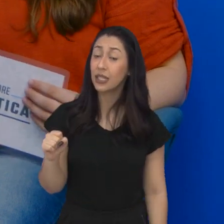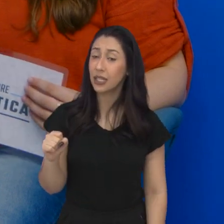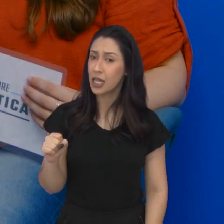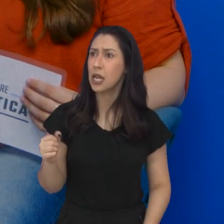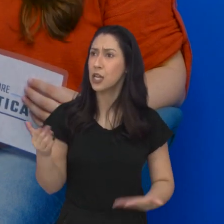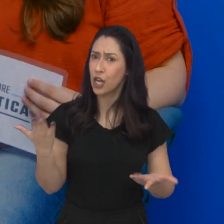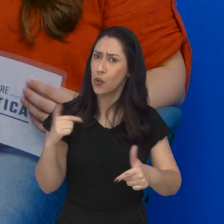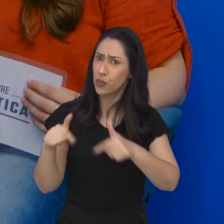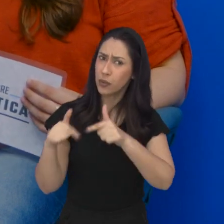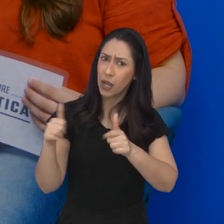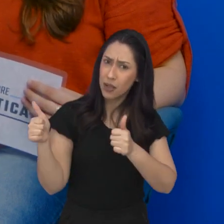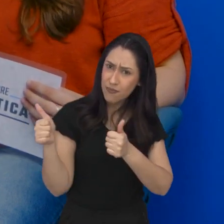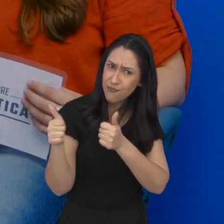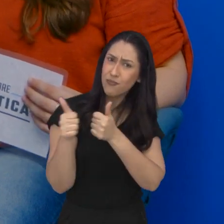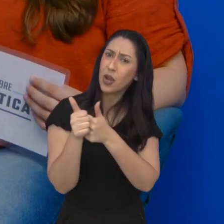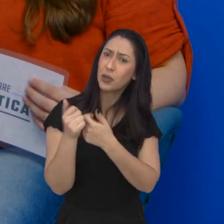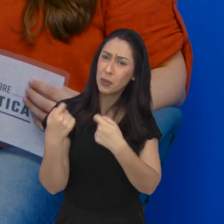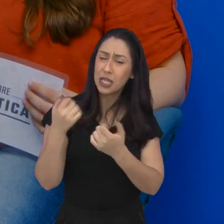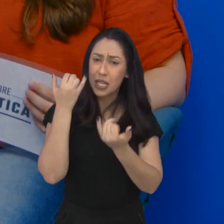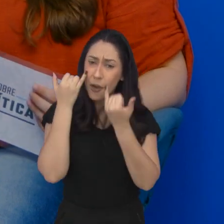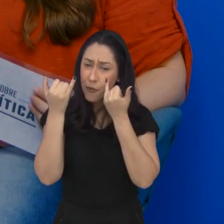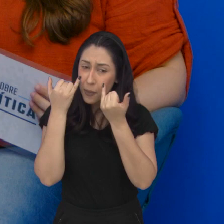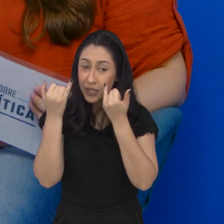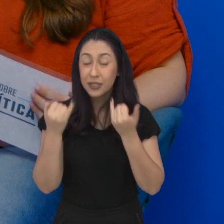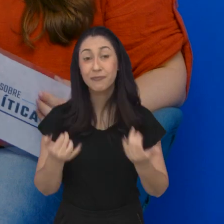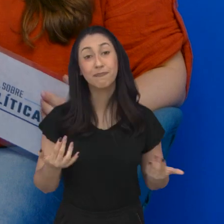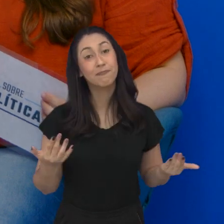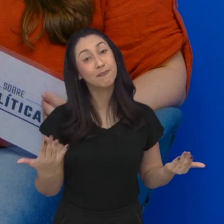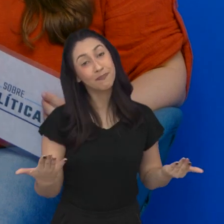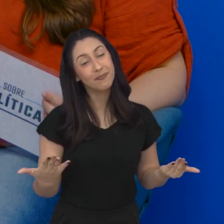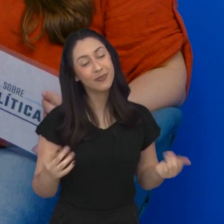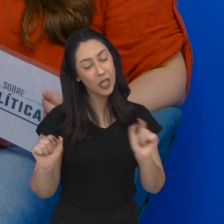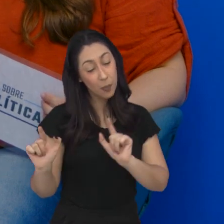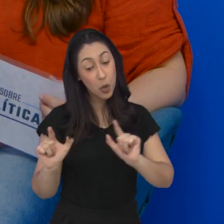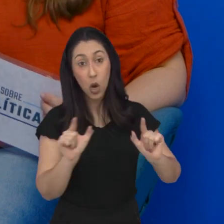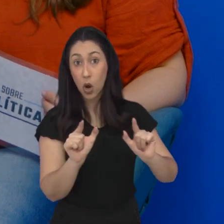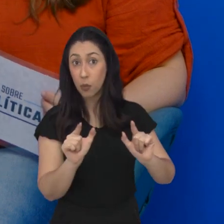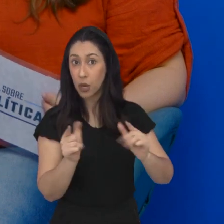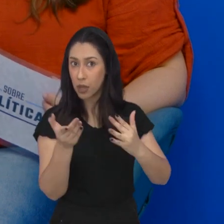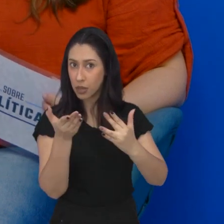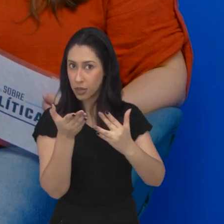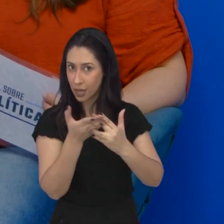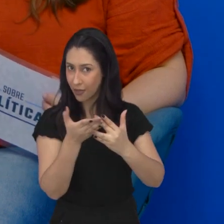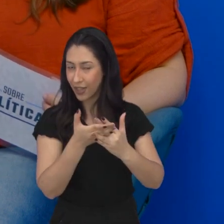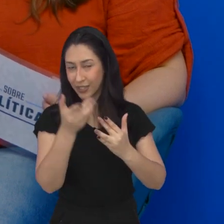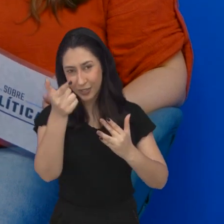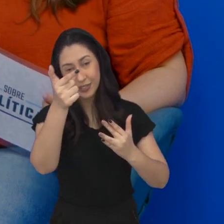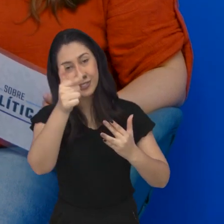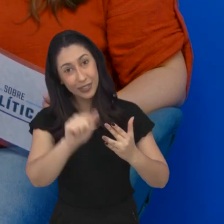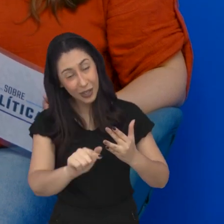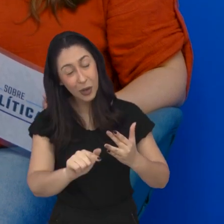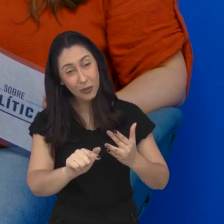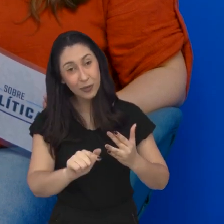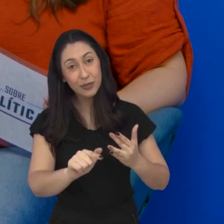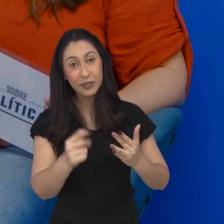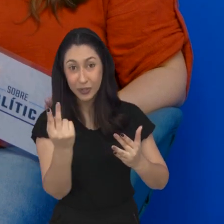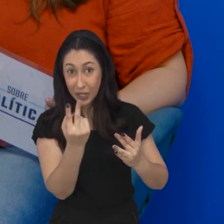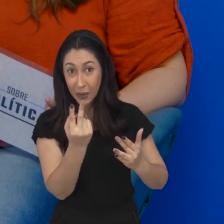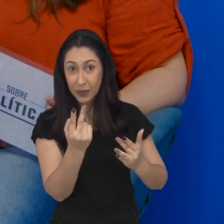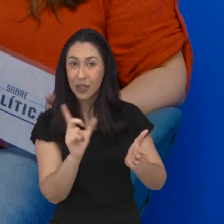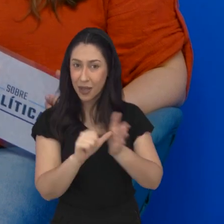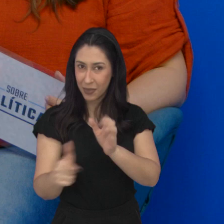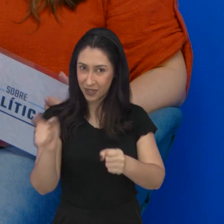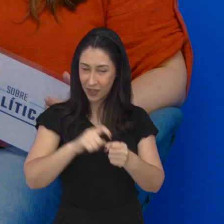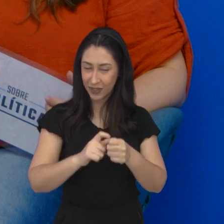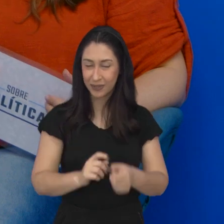Que é uma coisa que está próxima a gente, né? Que a gente precisa ter cada vez mais informação. E o Sobre Política faz mais um intervalo, né? Faz o seu